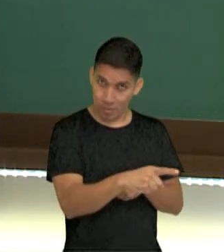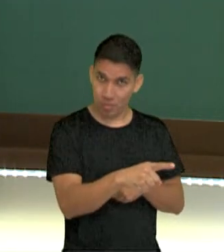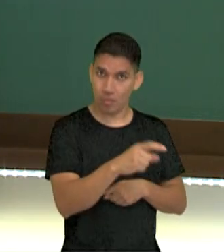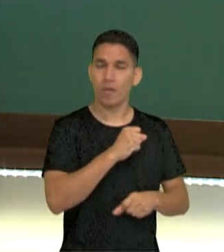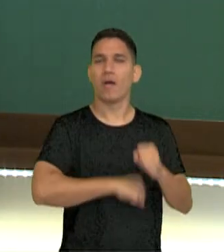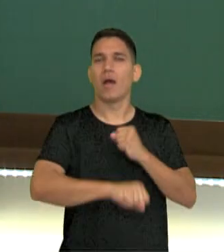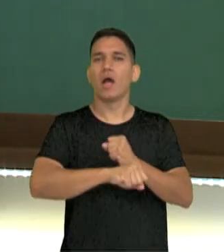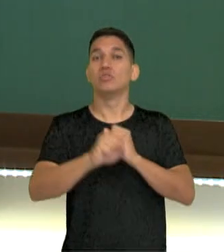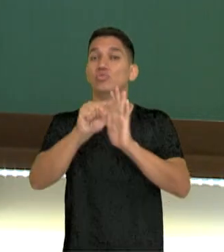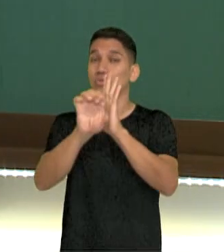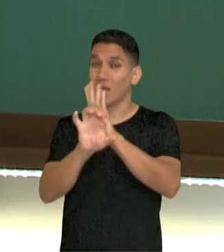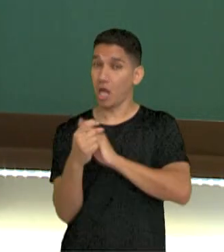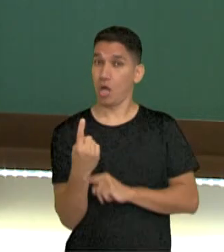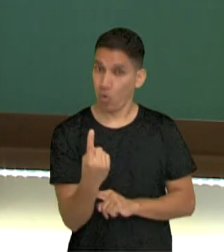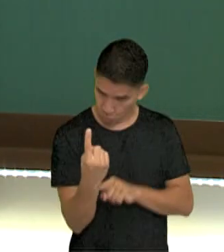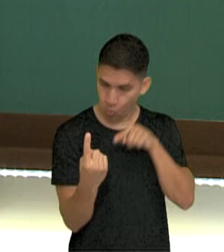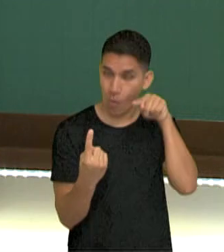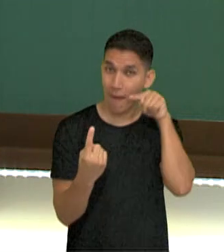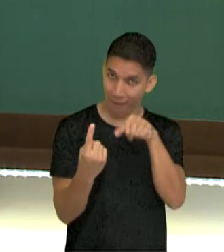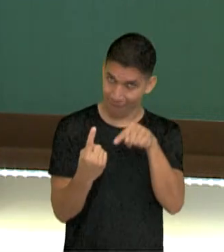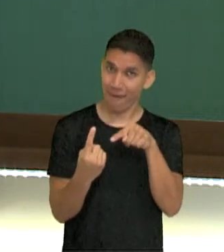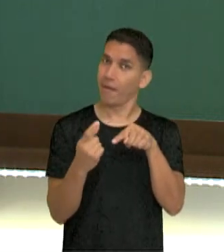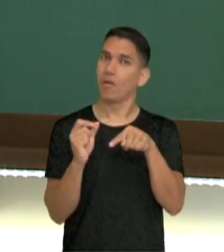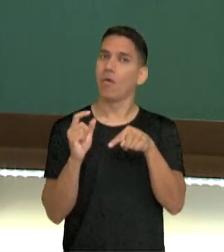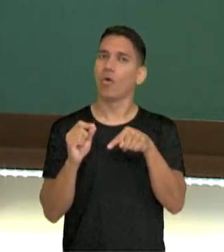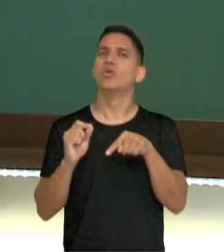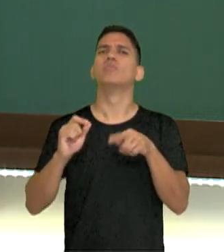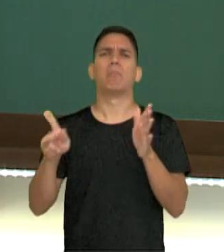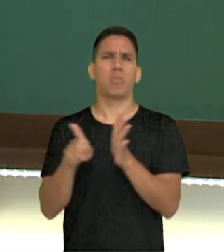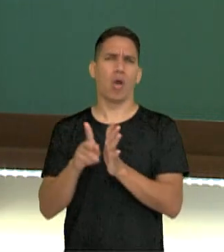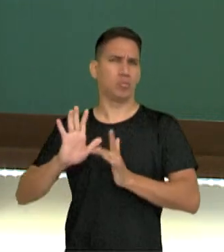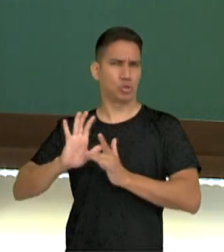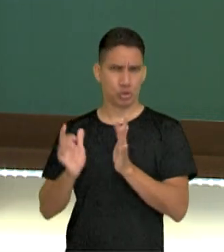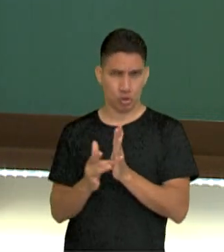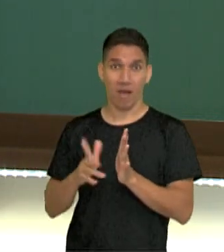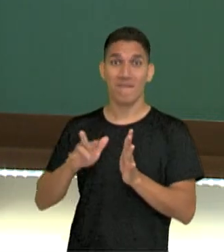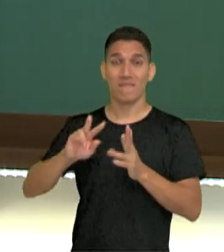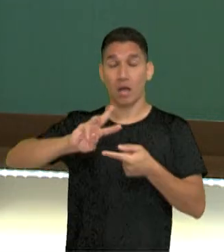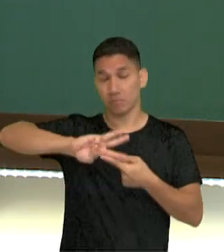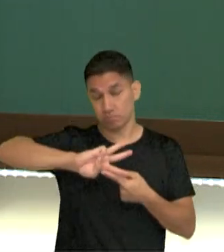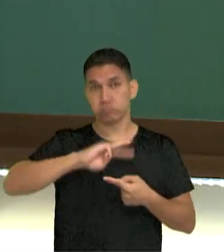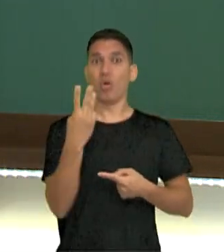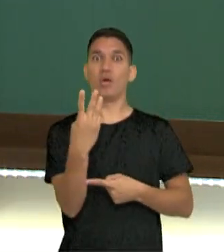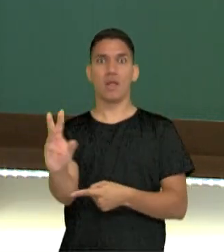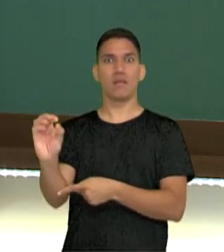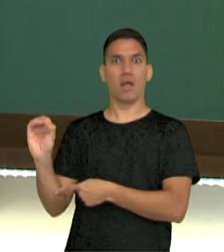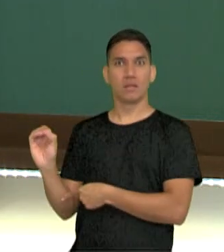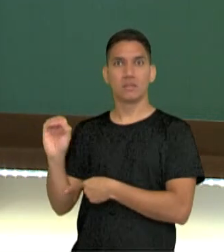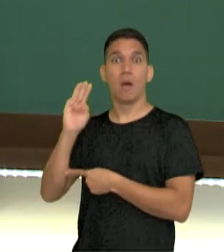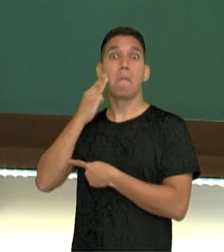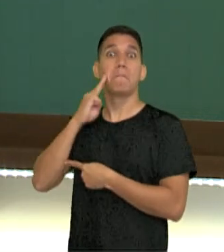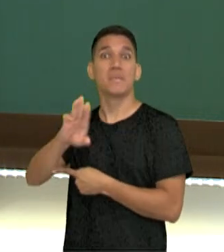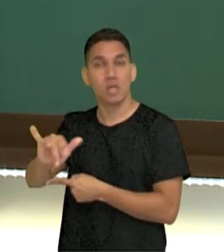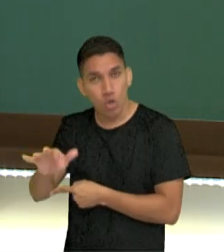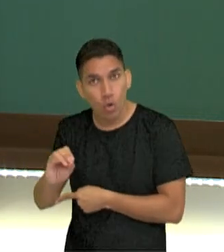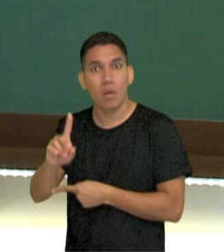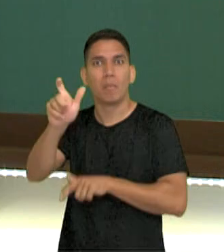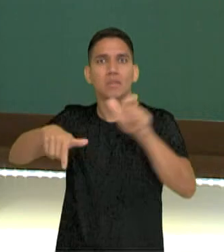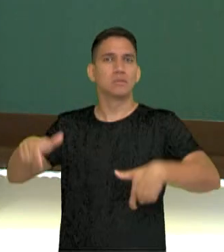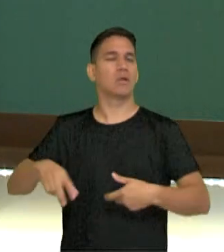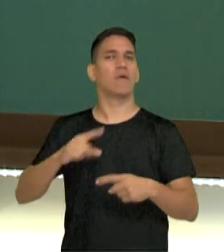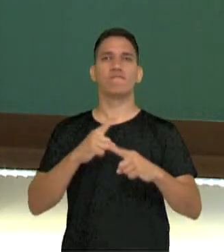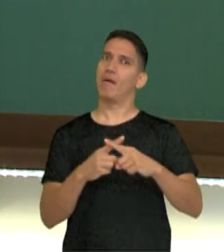no século I, no século inclusive de Jesus Cristo, vai para 300 milhões de pessoas, multiplicou por 30. É uma